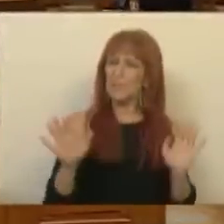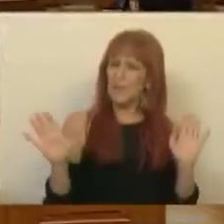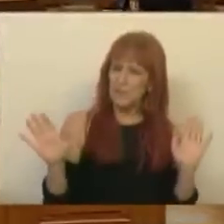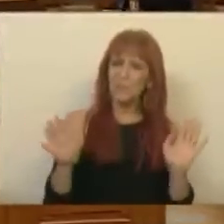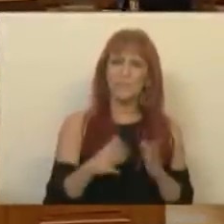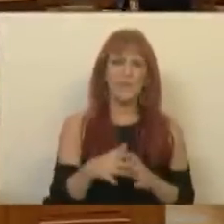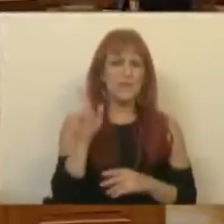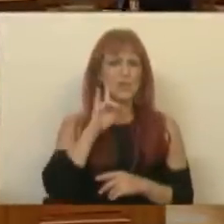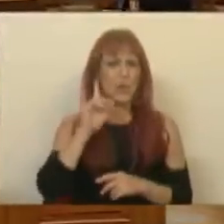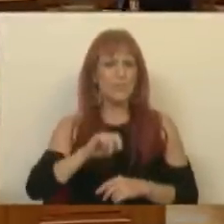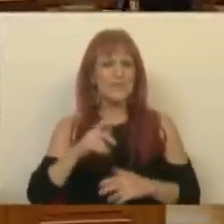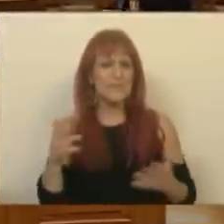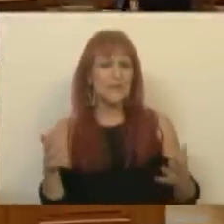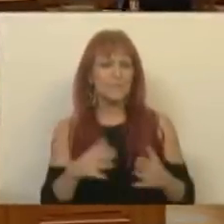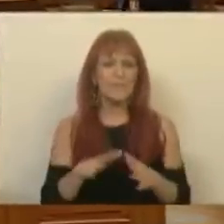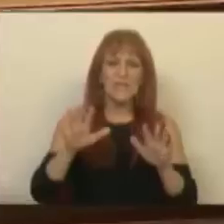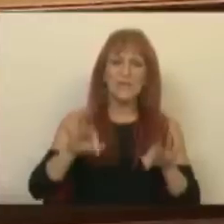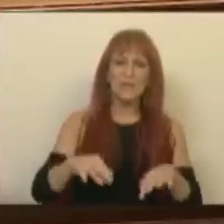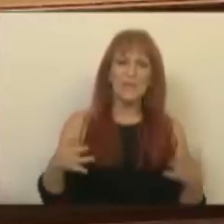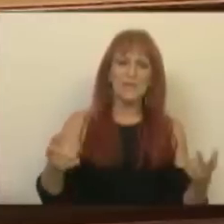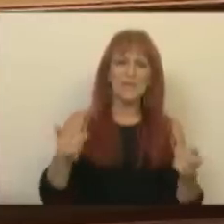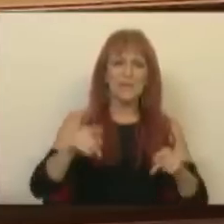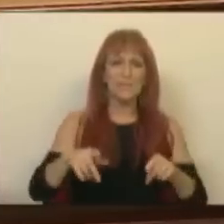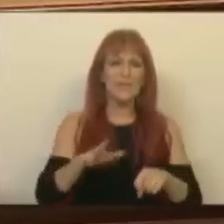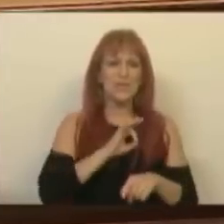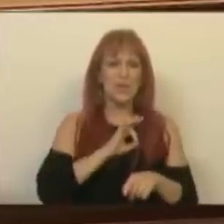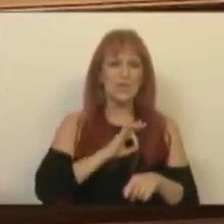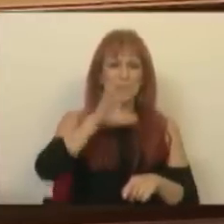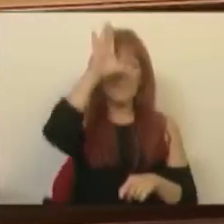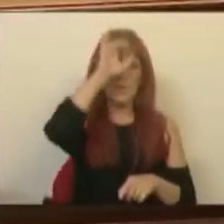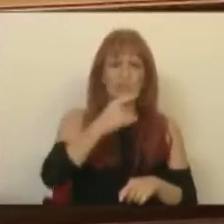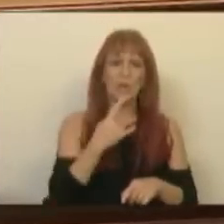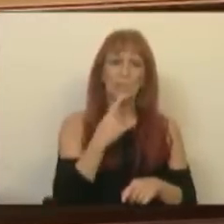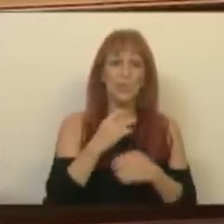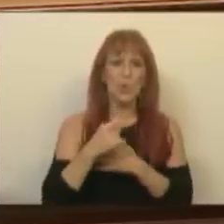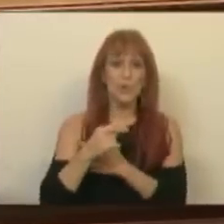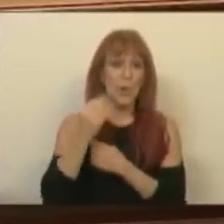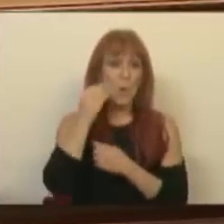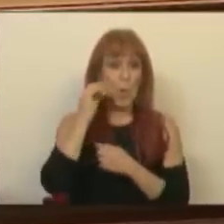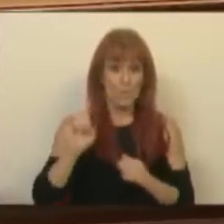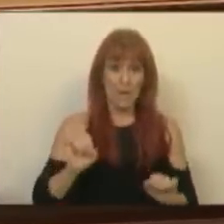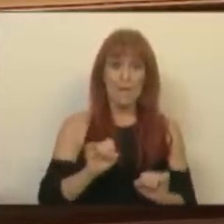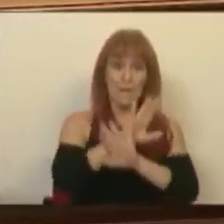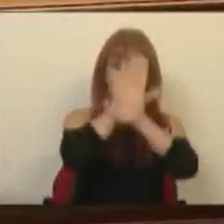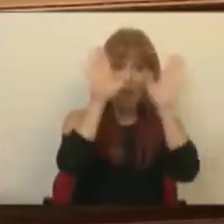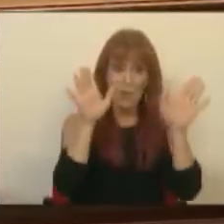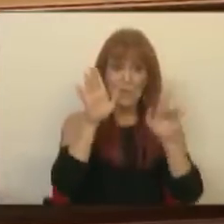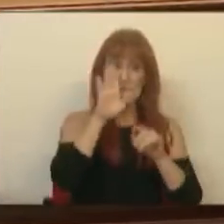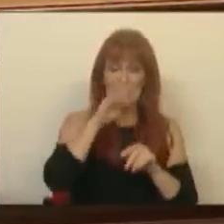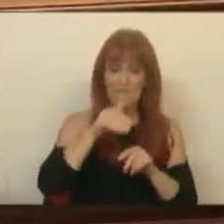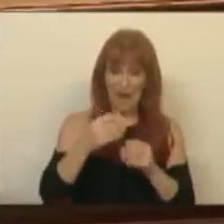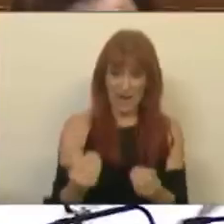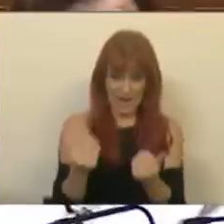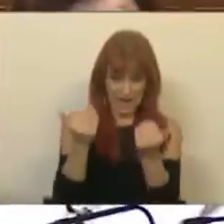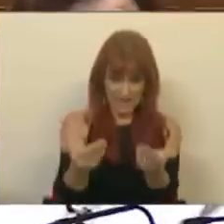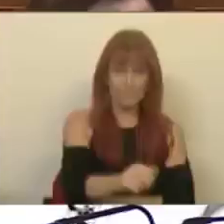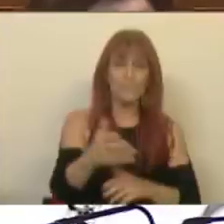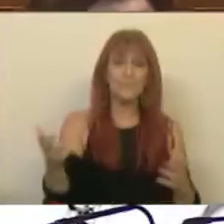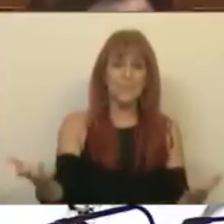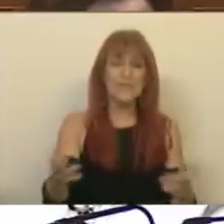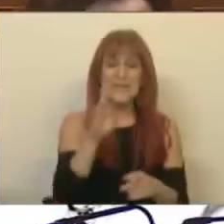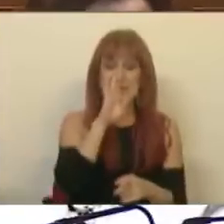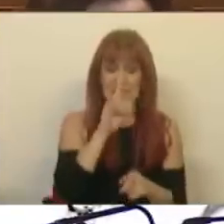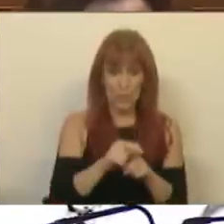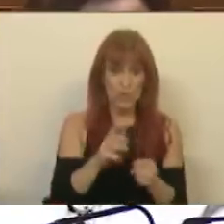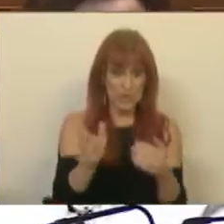senhora Presidente termino também de uma forma muito clara se vai entregar este Parlamento Como